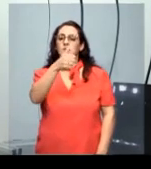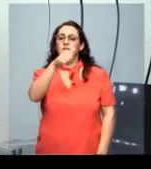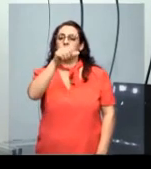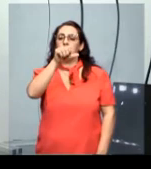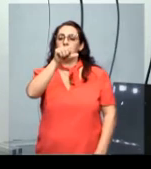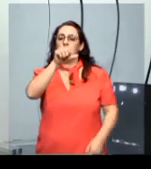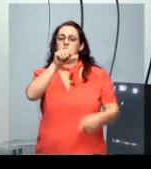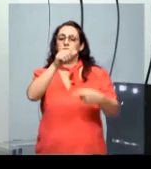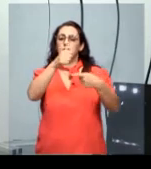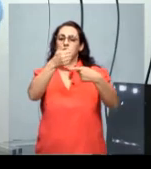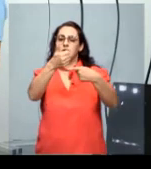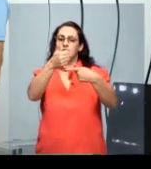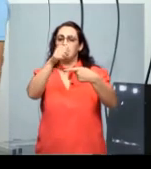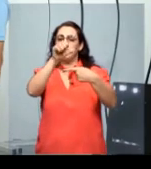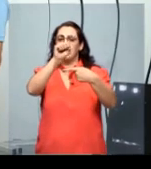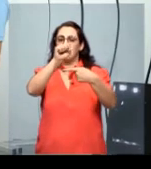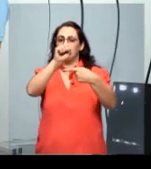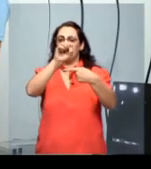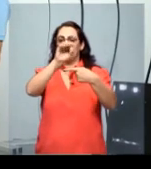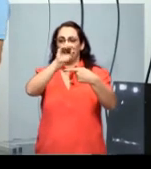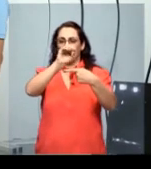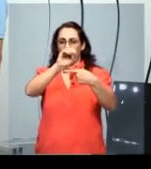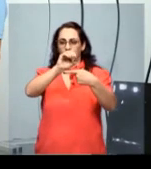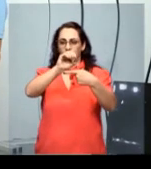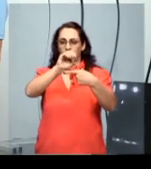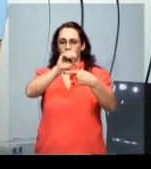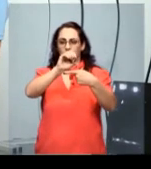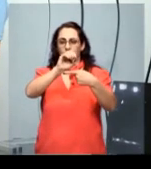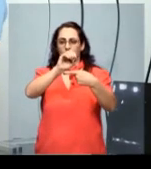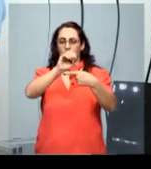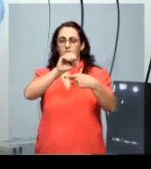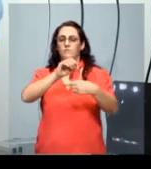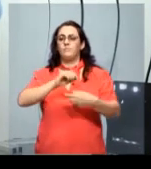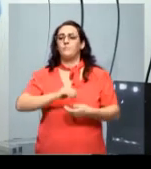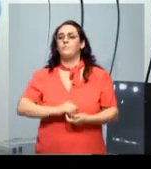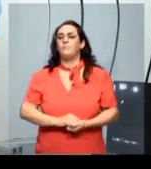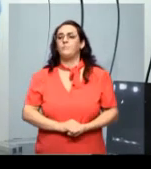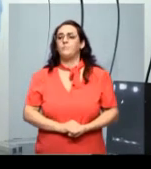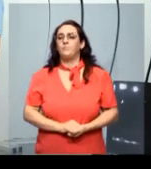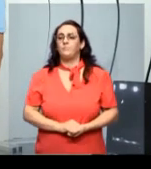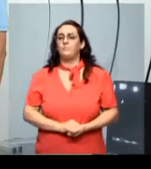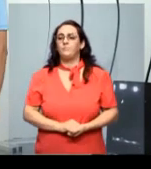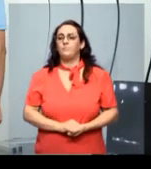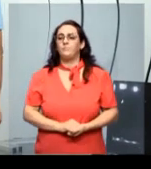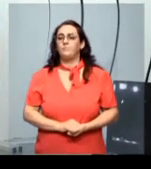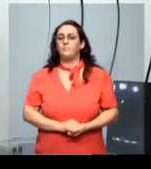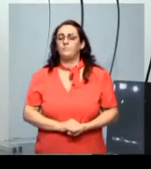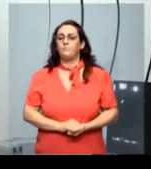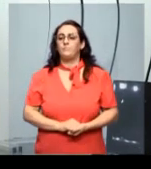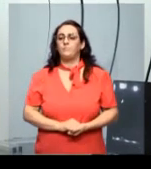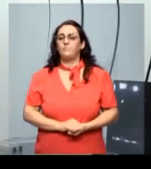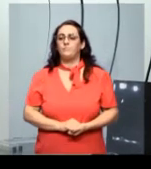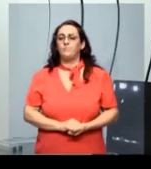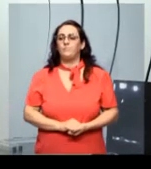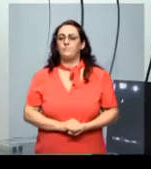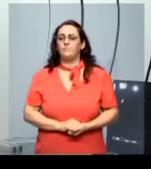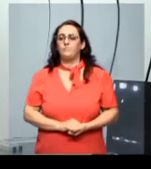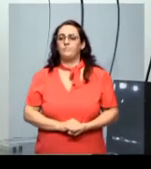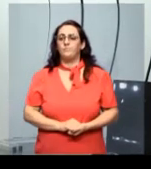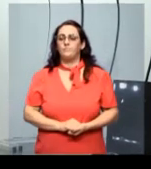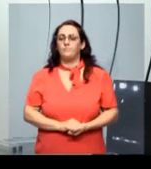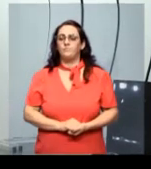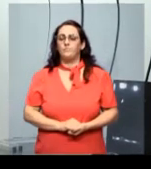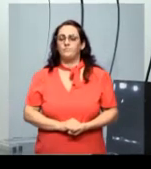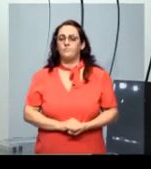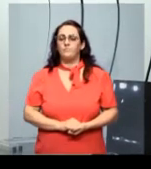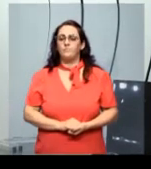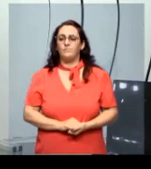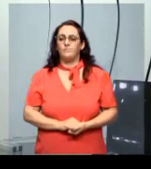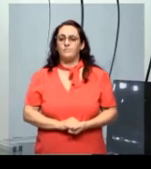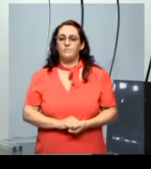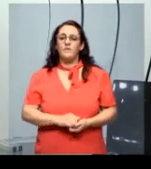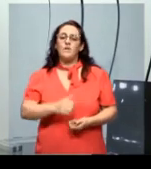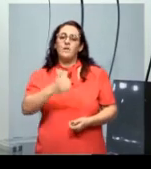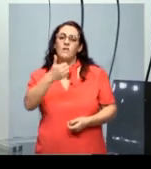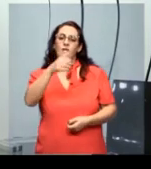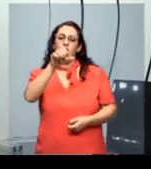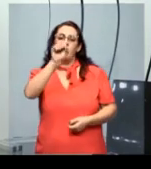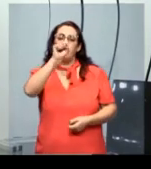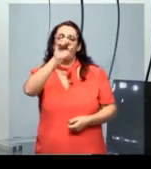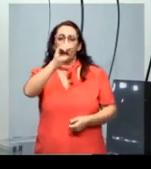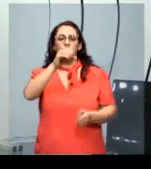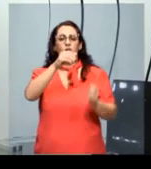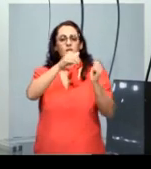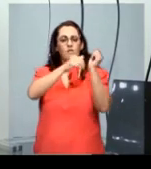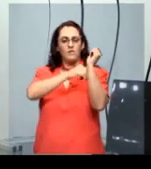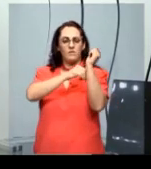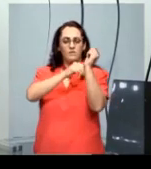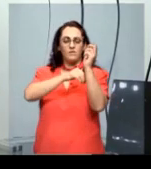quantas senhas podem ser formadas com esses dígitos? 180 senhas diferentes. Essa é a